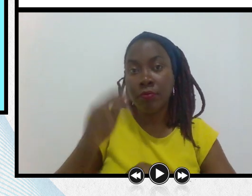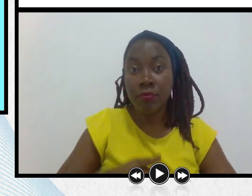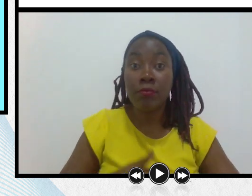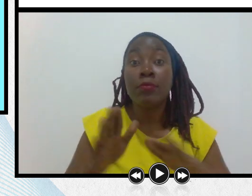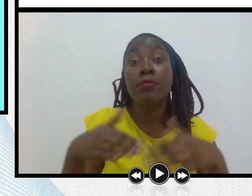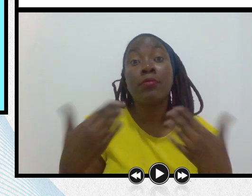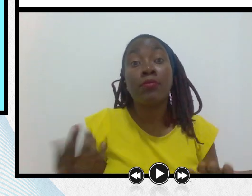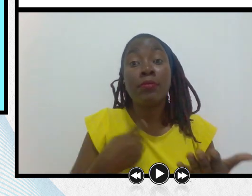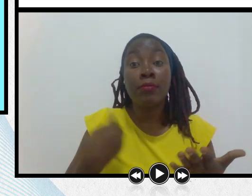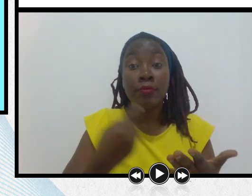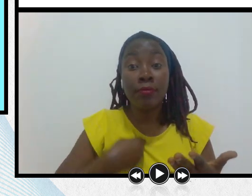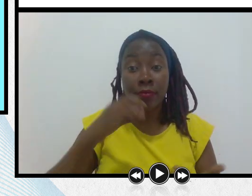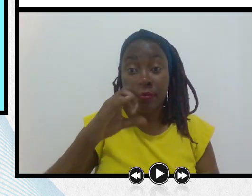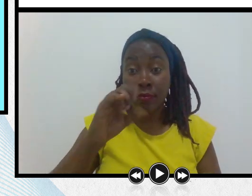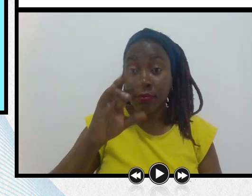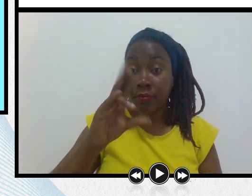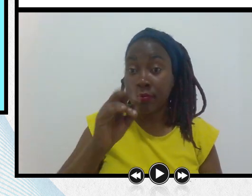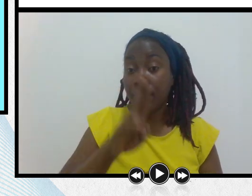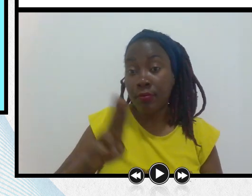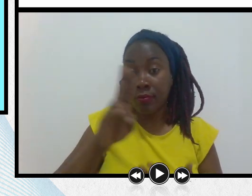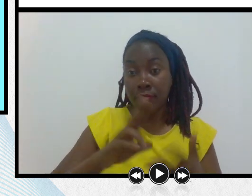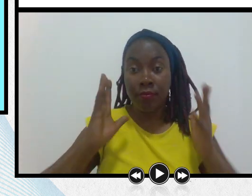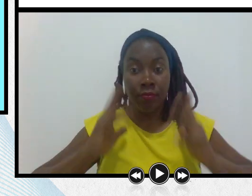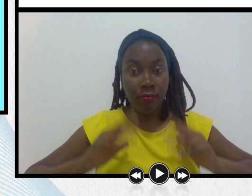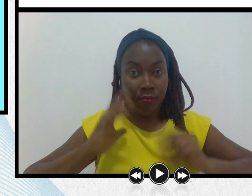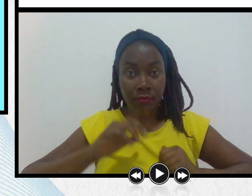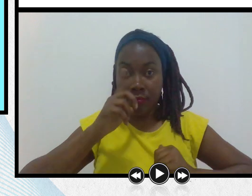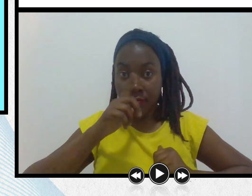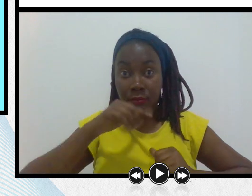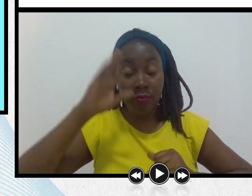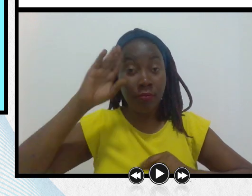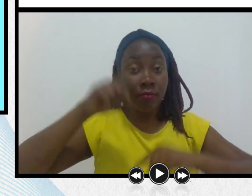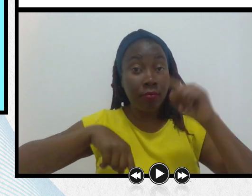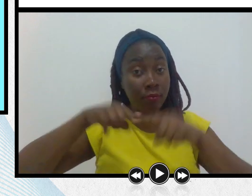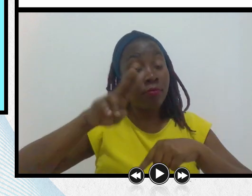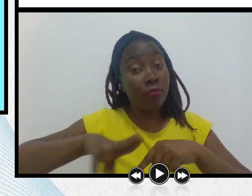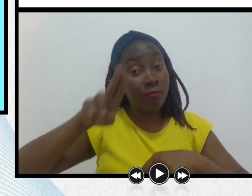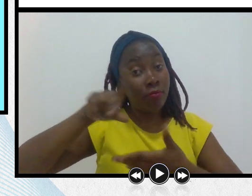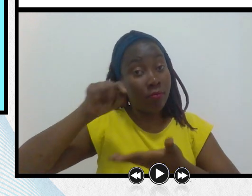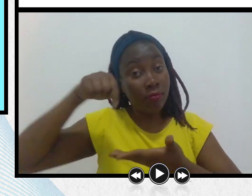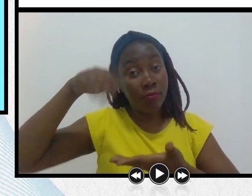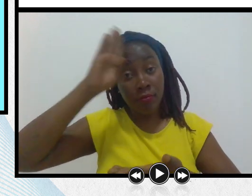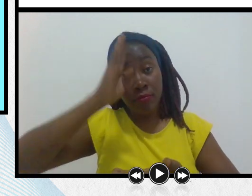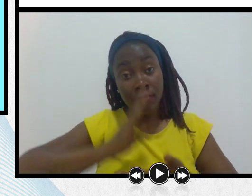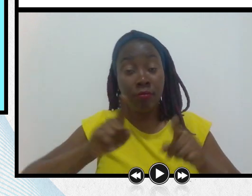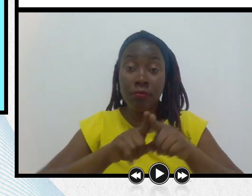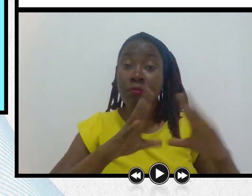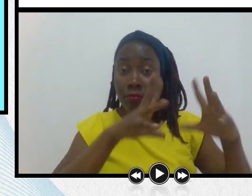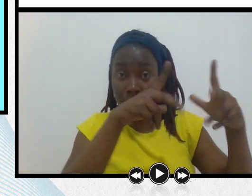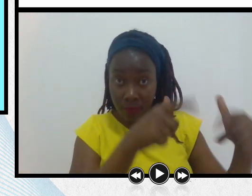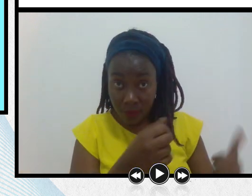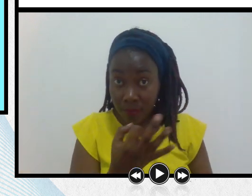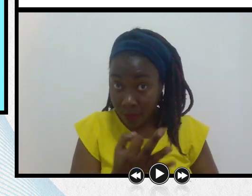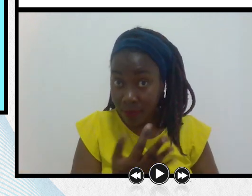E então o cloro ele é utilizado para desinfetar a água. E é o principal agente que tem sido utilizado aqui no Brasil e também no mundo.